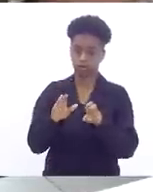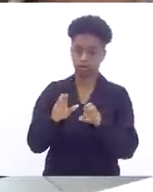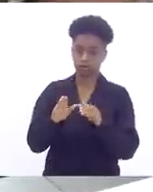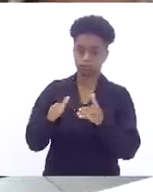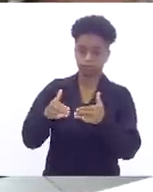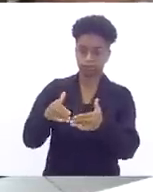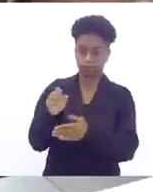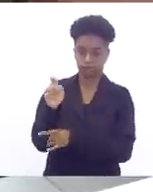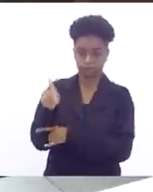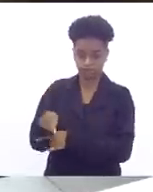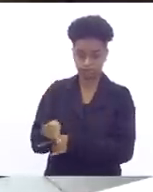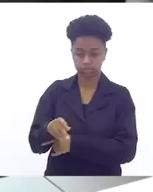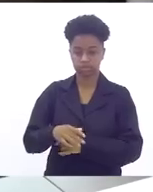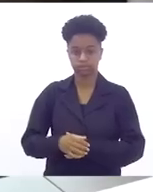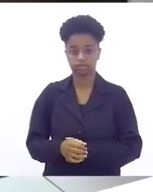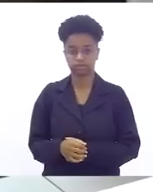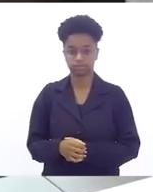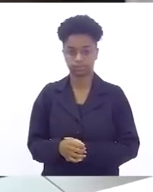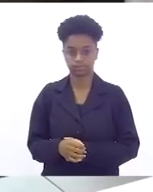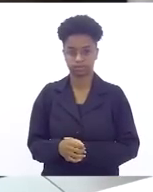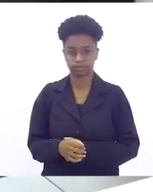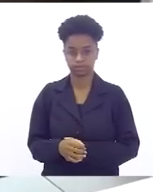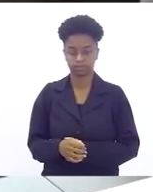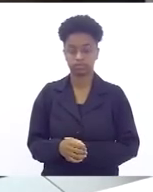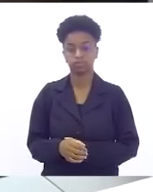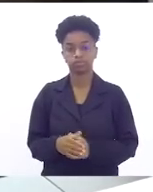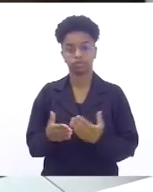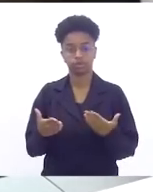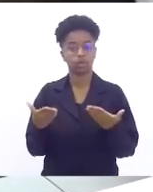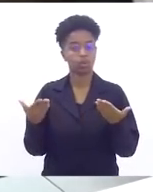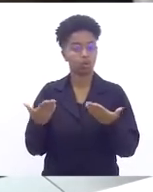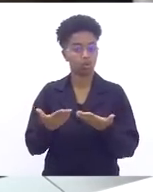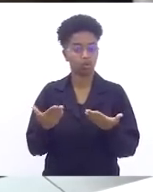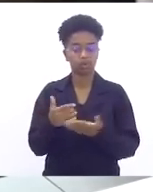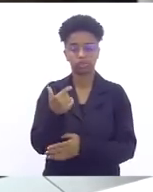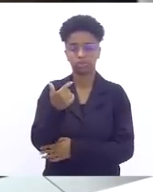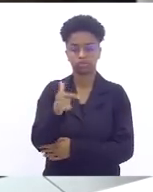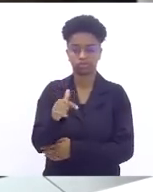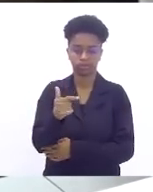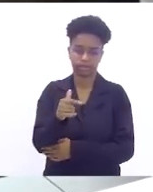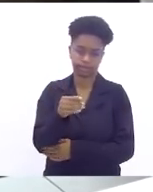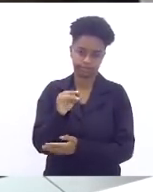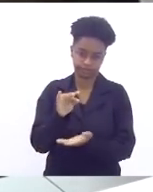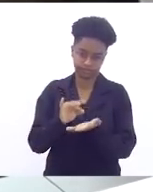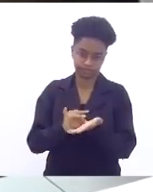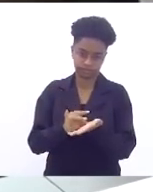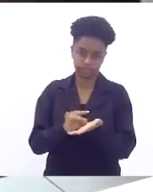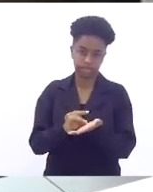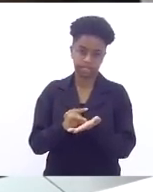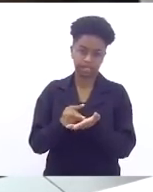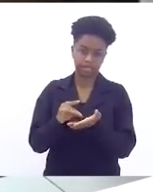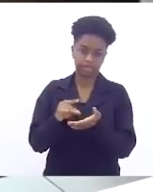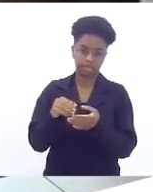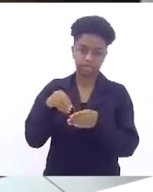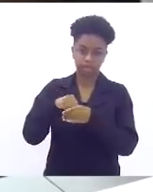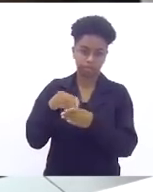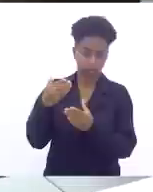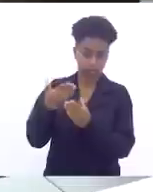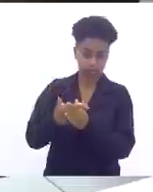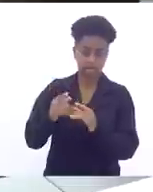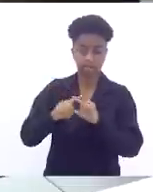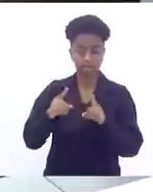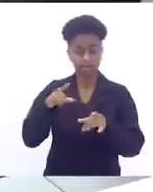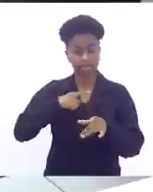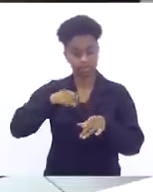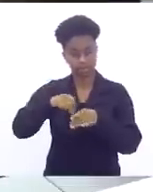aposentadoria em que Pese é hoje eles não estejam né de fato dentro do processo mas estão